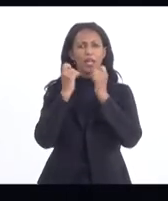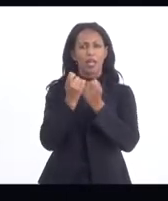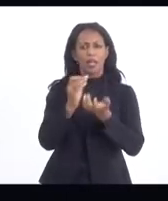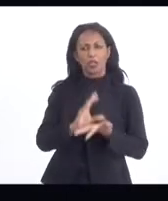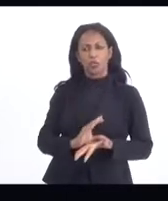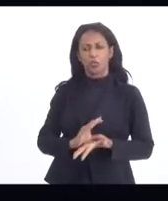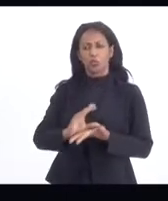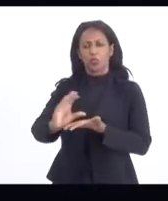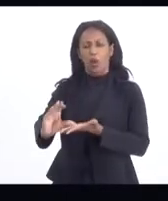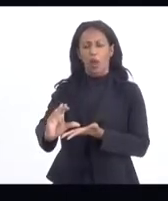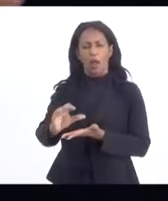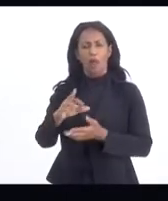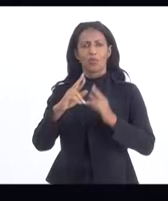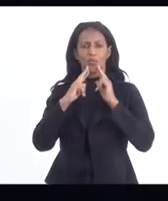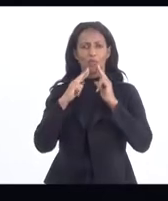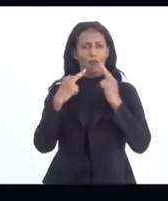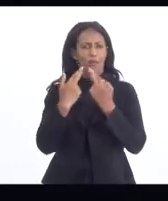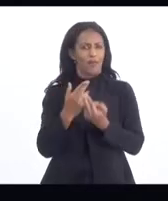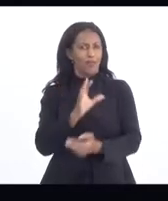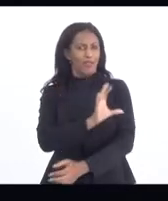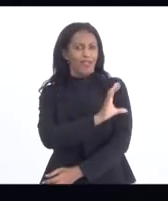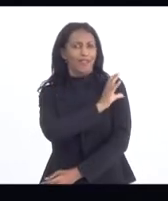Legislativa, numa reunião em Campos,